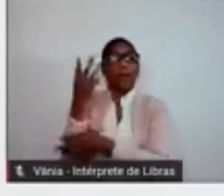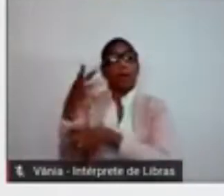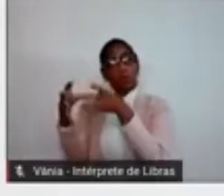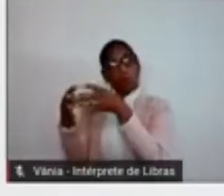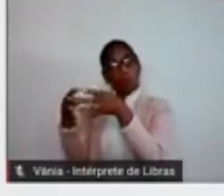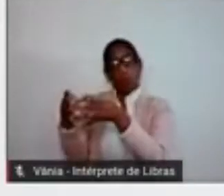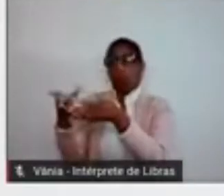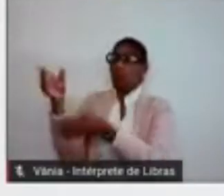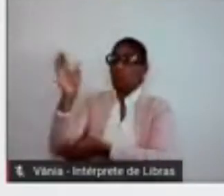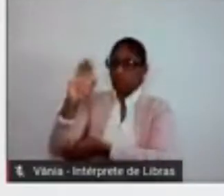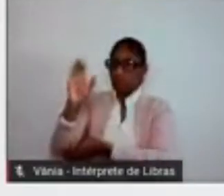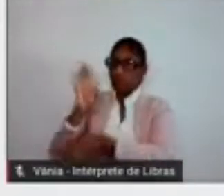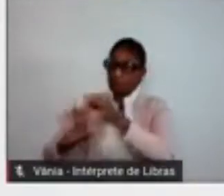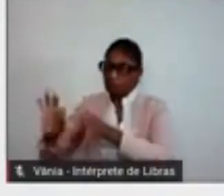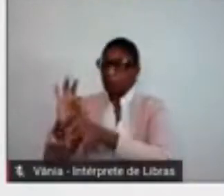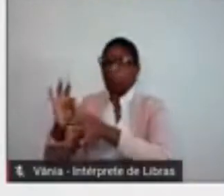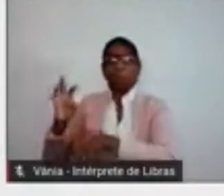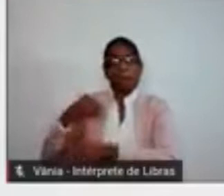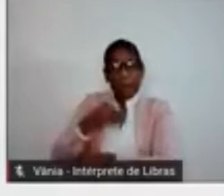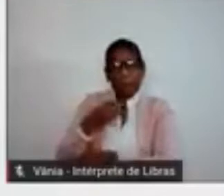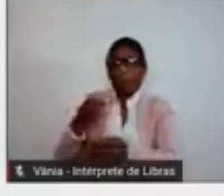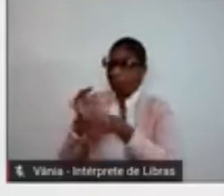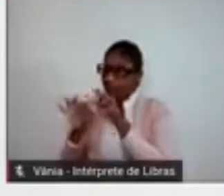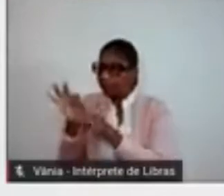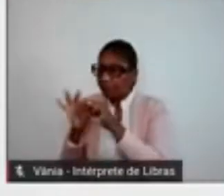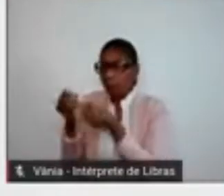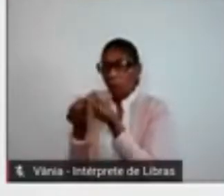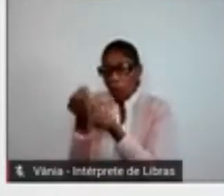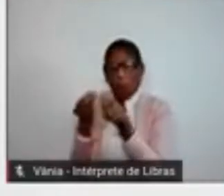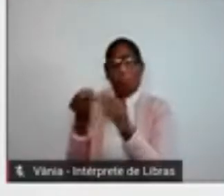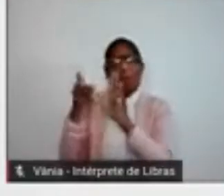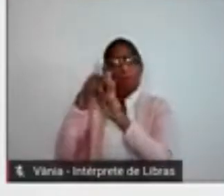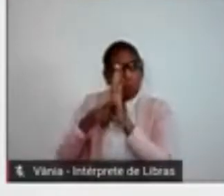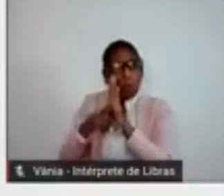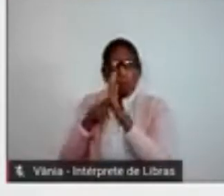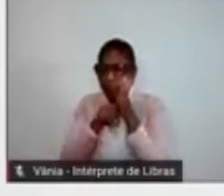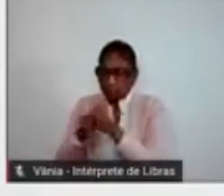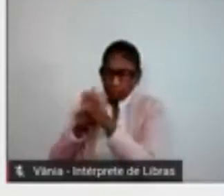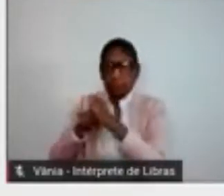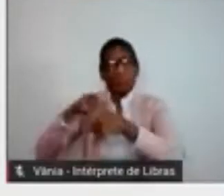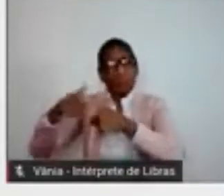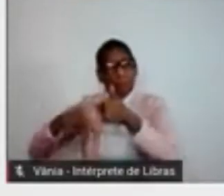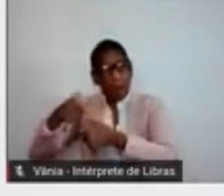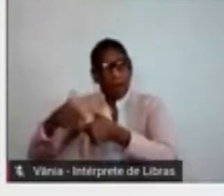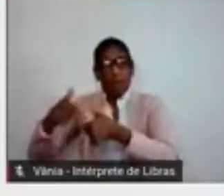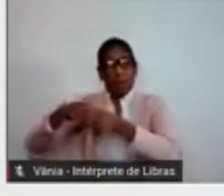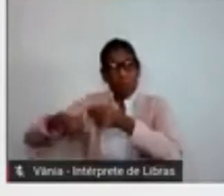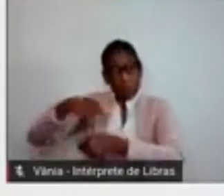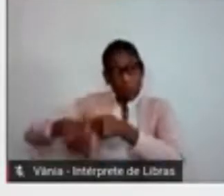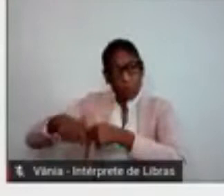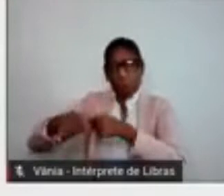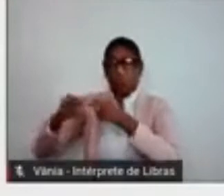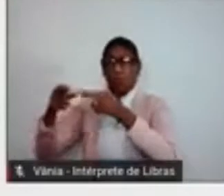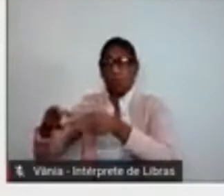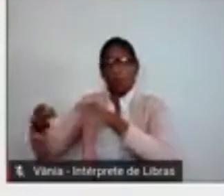científico, estabelecido um protocolo específico de operação das atividades econômicas na sua